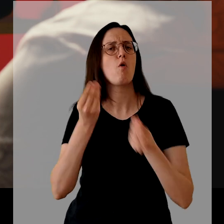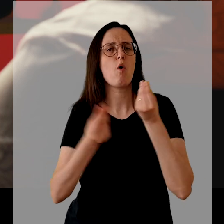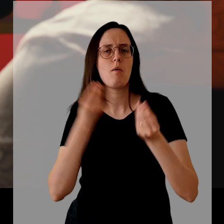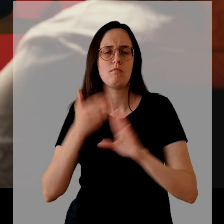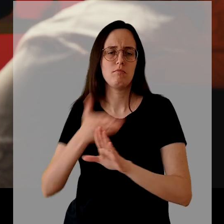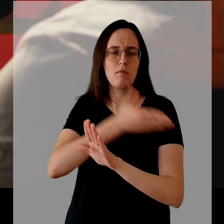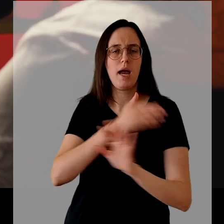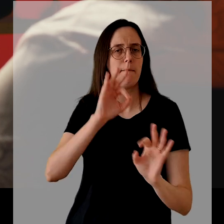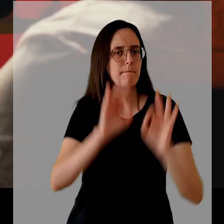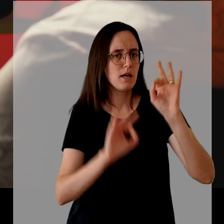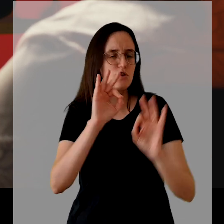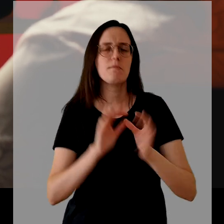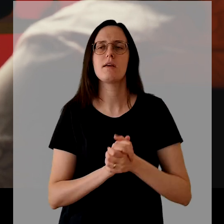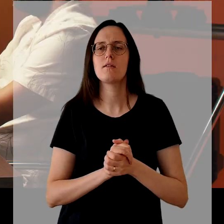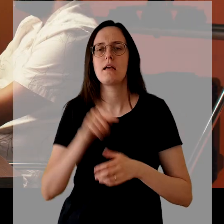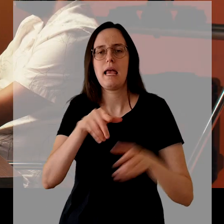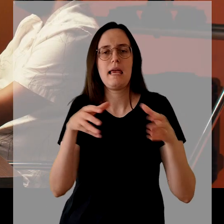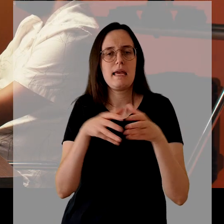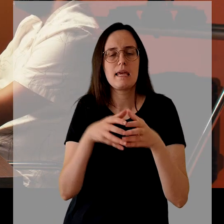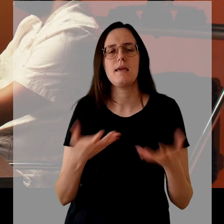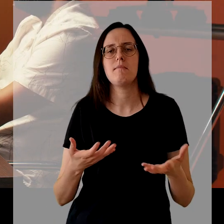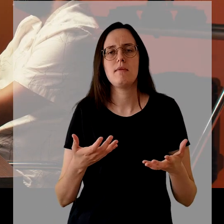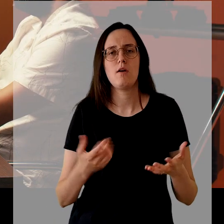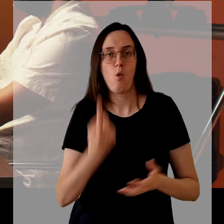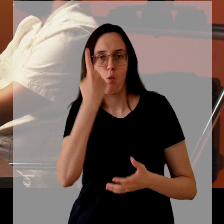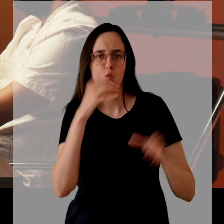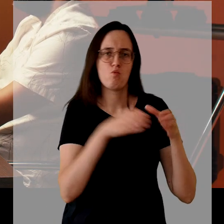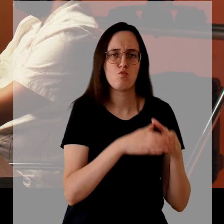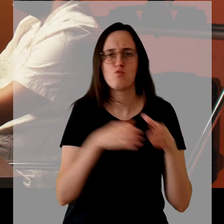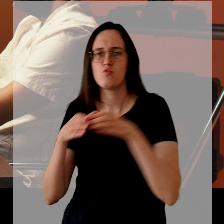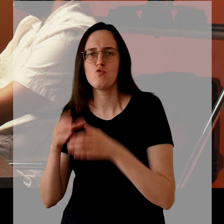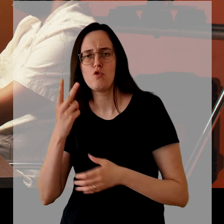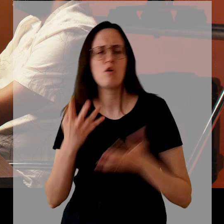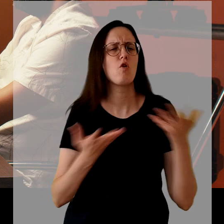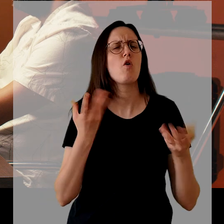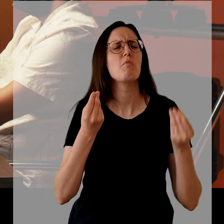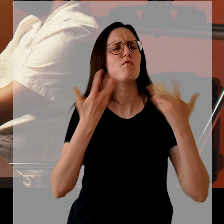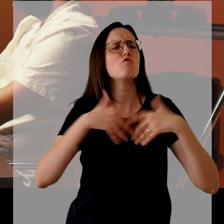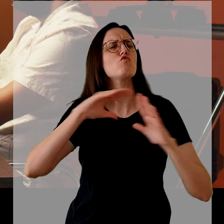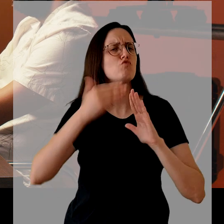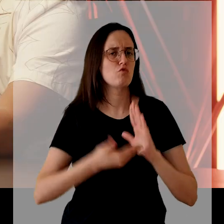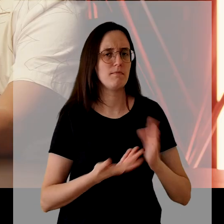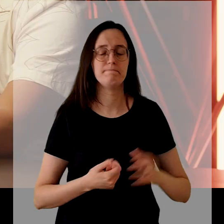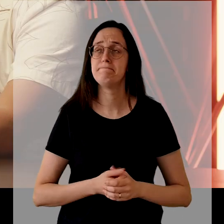do planejamento, né? Dessa equipe, quantas... Era uma unidade, duas? Como é que funcionou tudo isso daí?